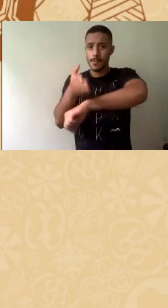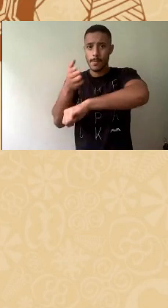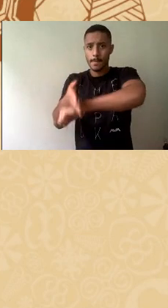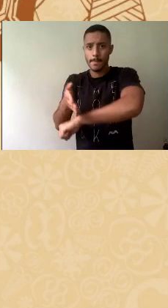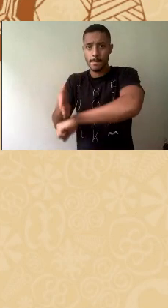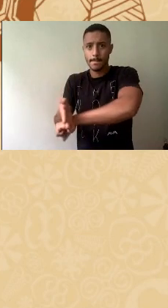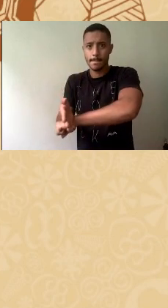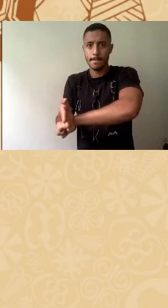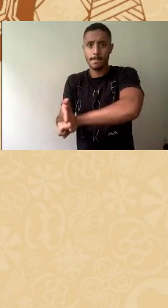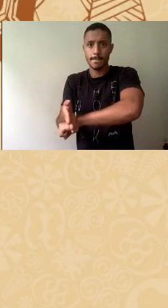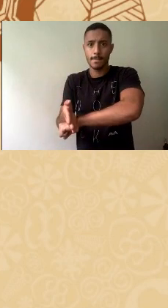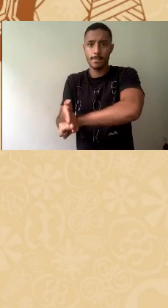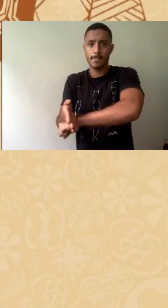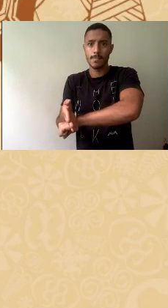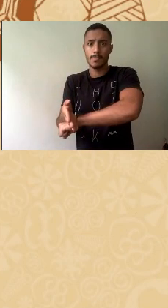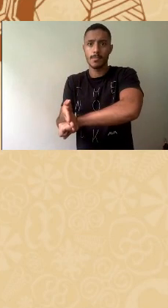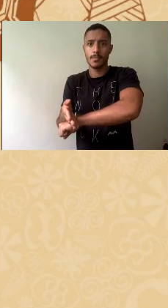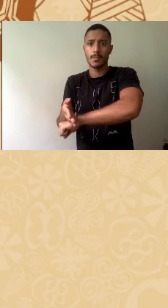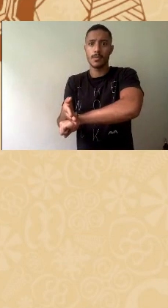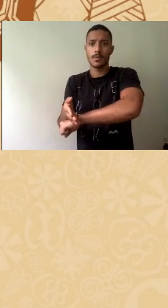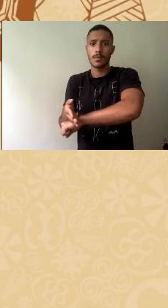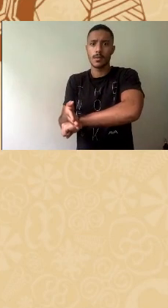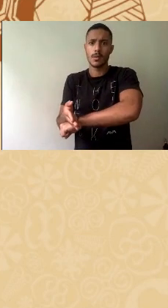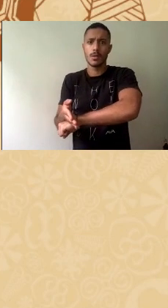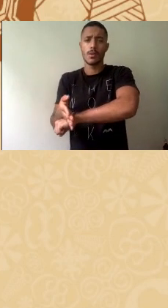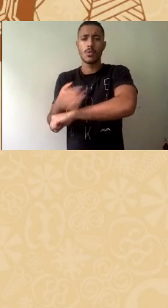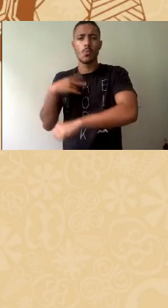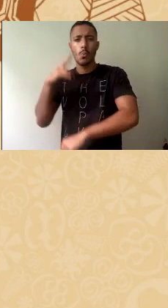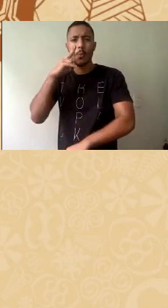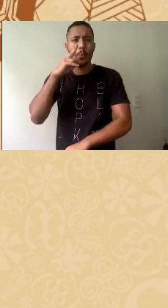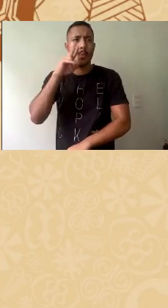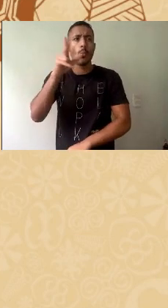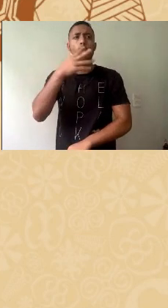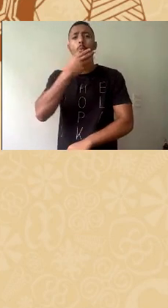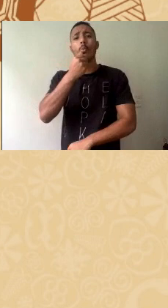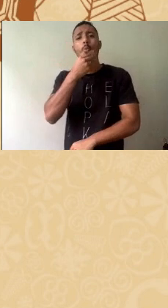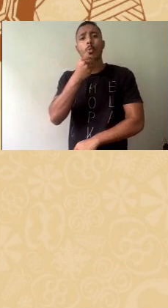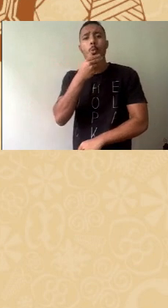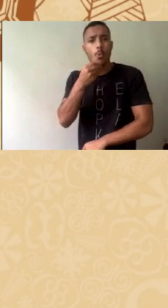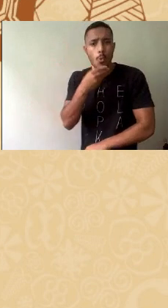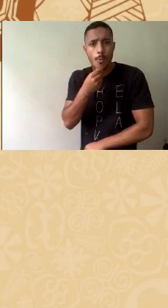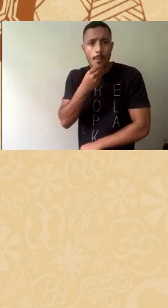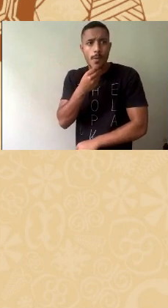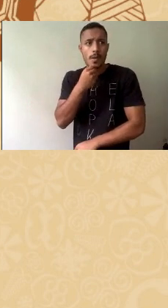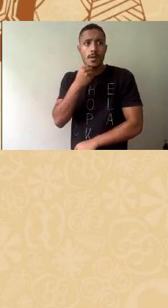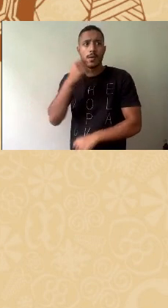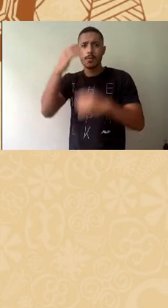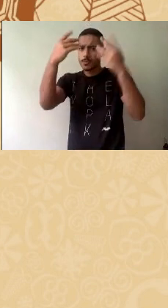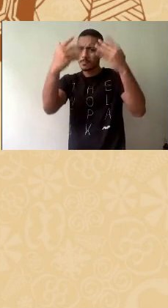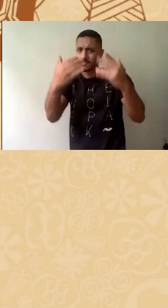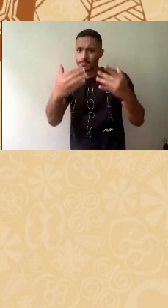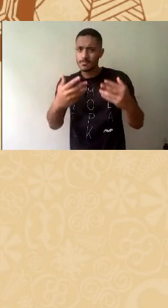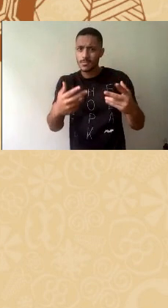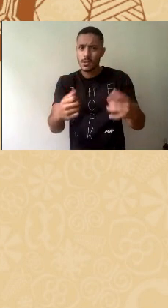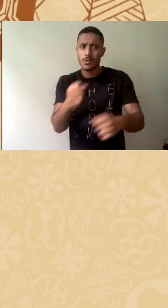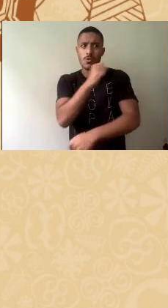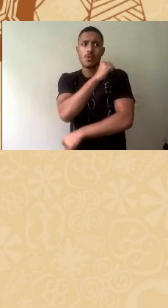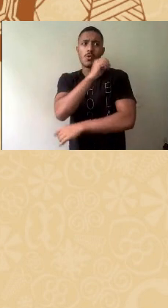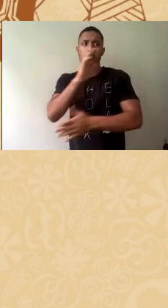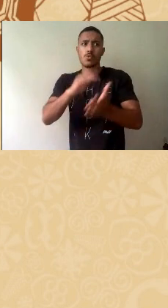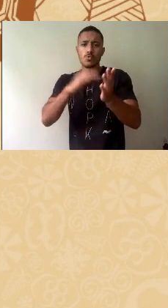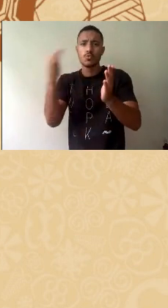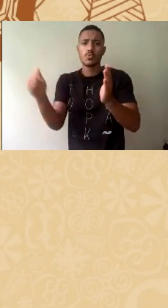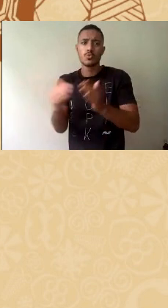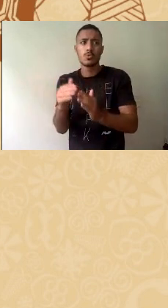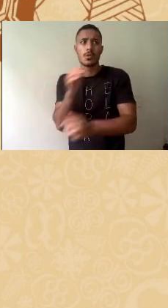E quando Robinilson trouxe suas questões, suas reflexões, eu já